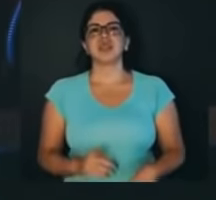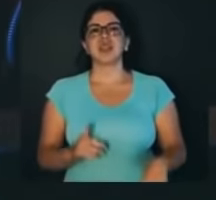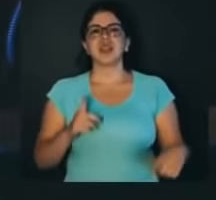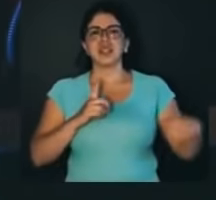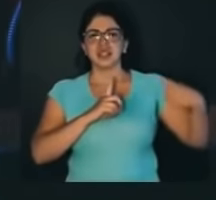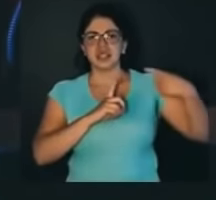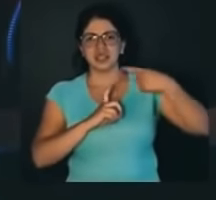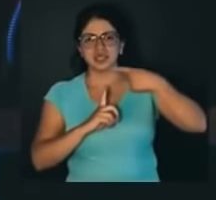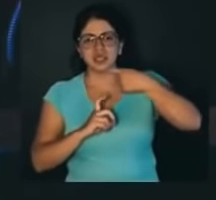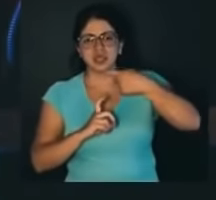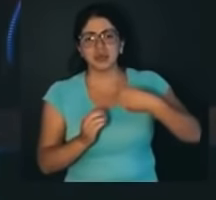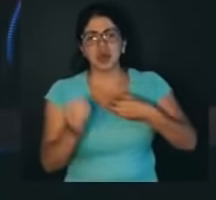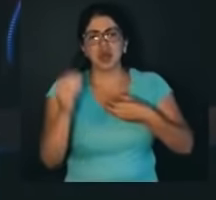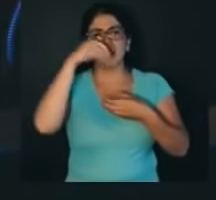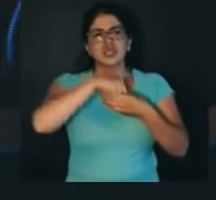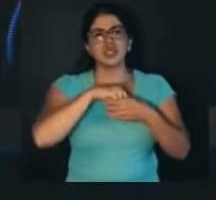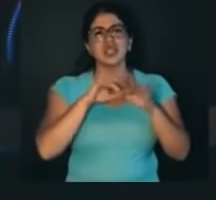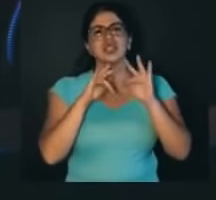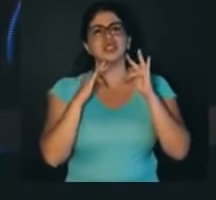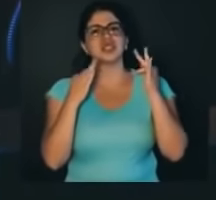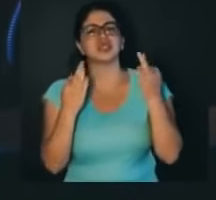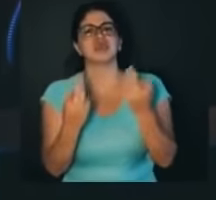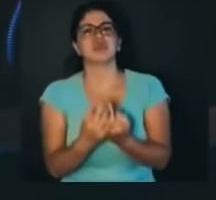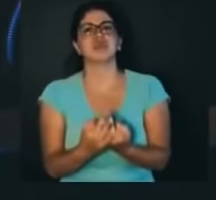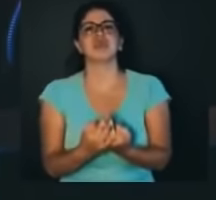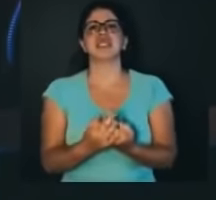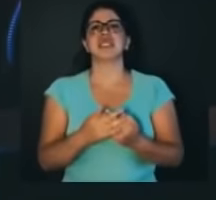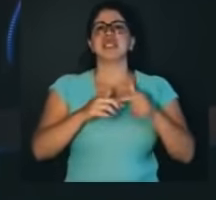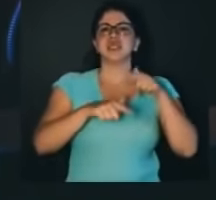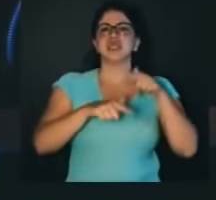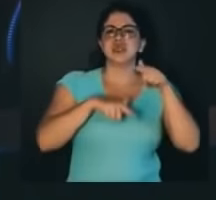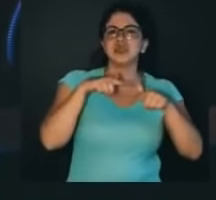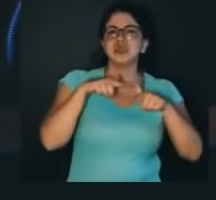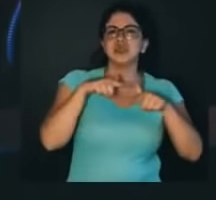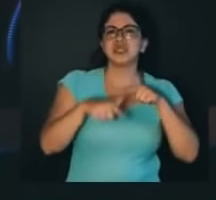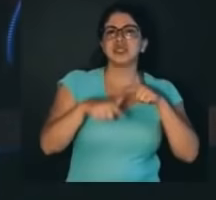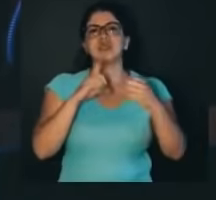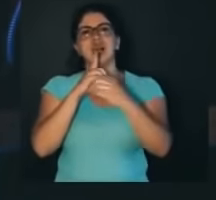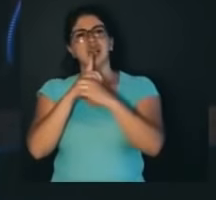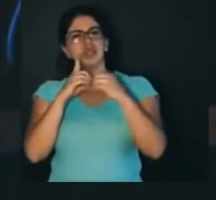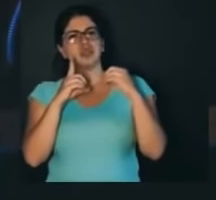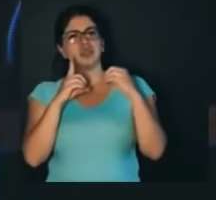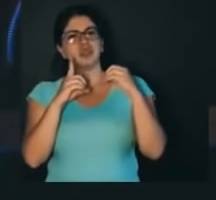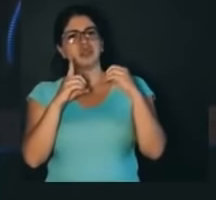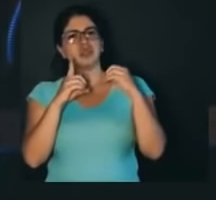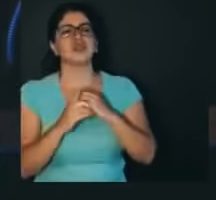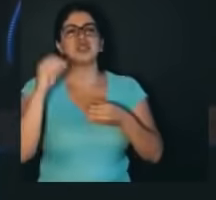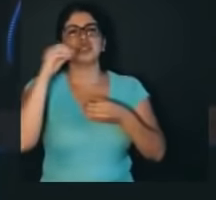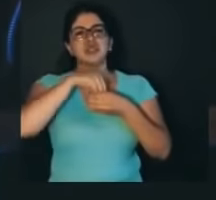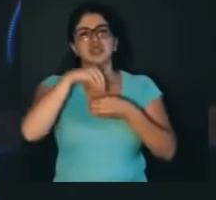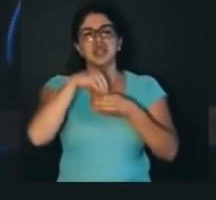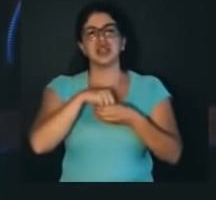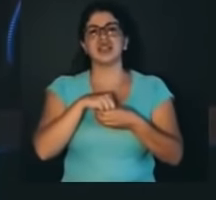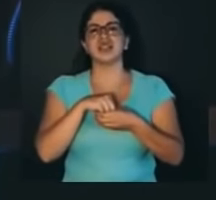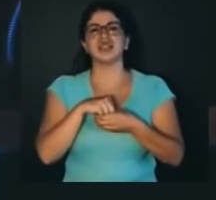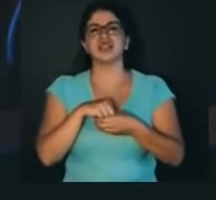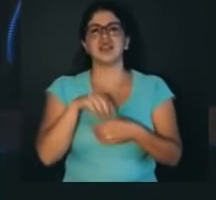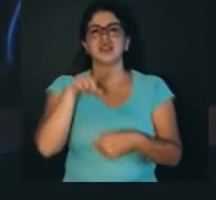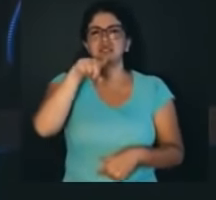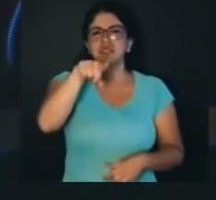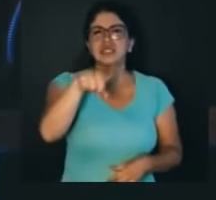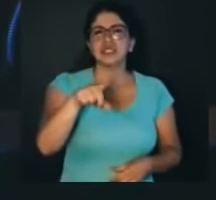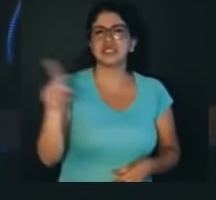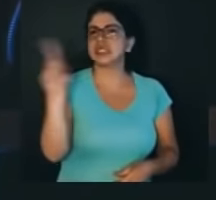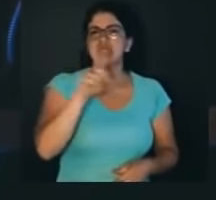nossos trabalhos, na nossa sociedade, eles precisam ser rejeitados por você. Não